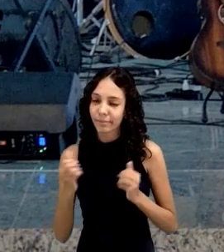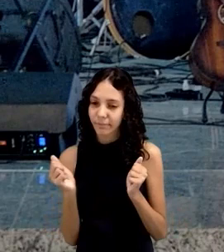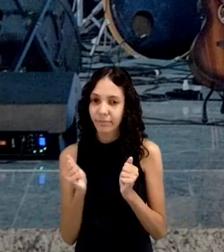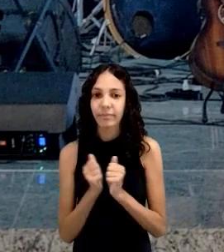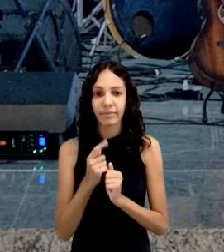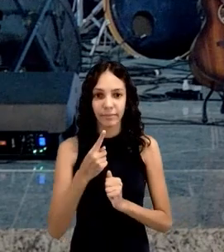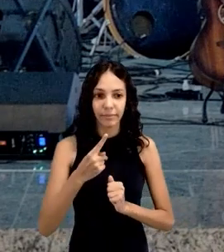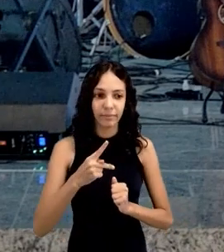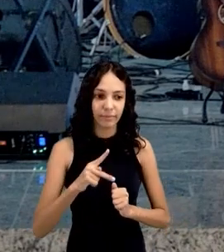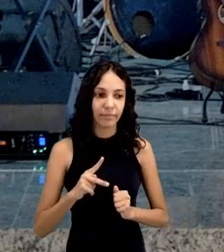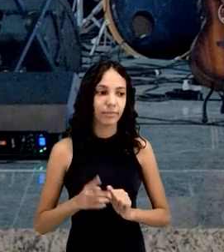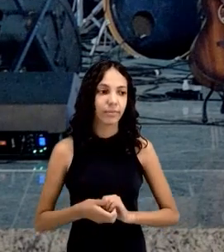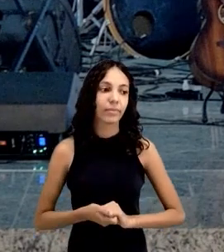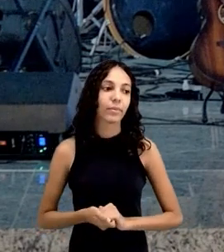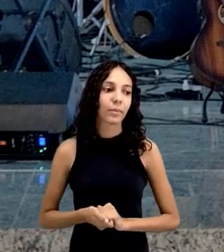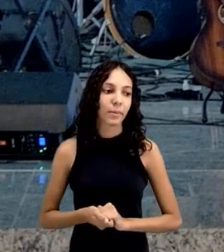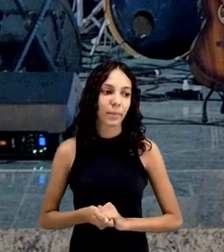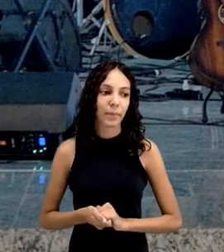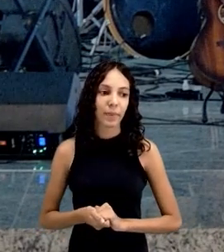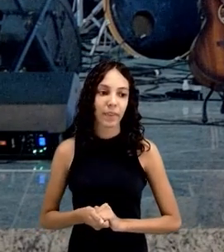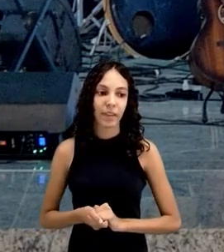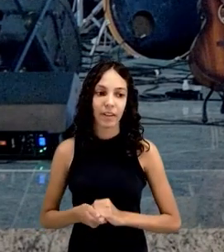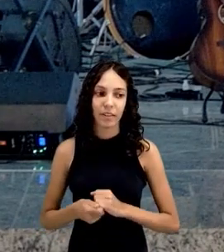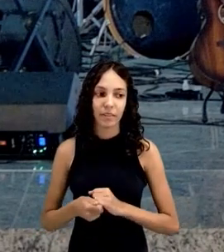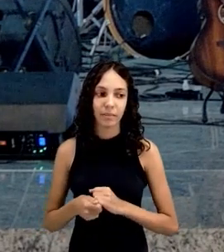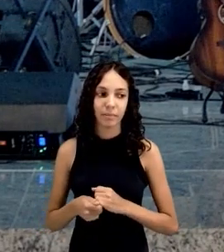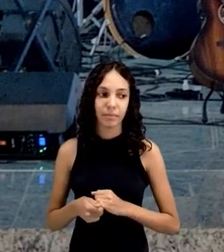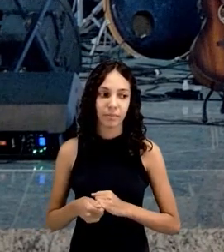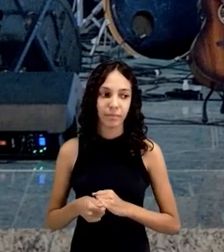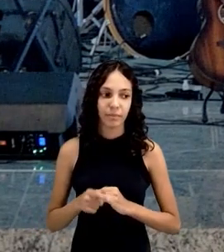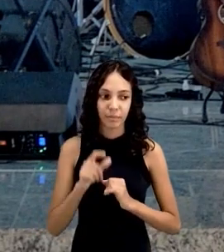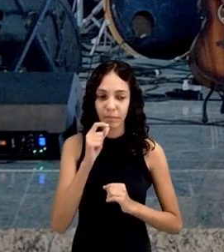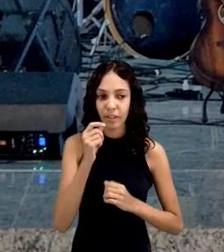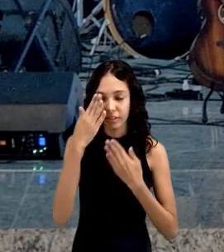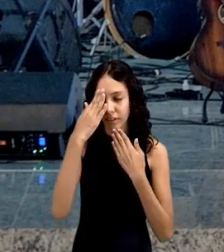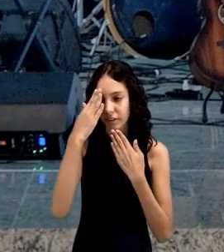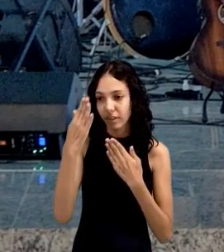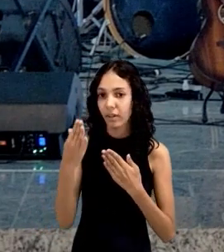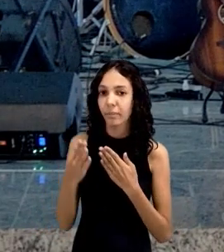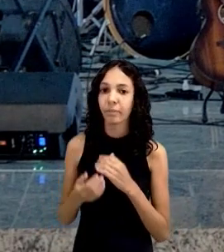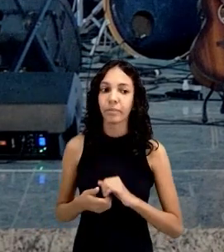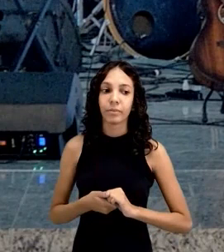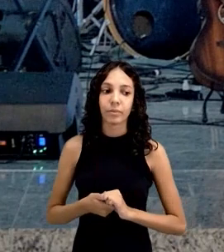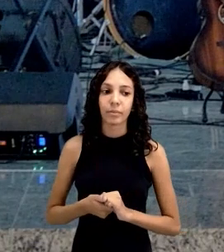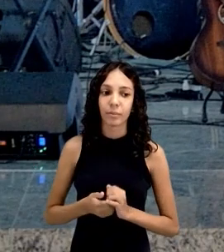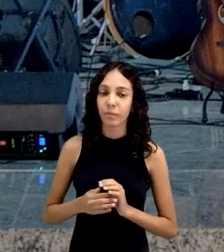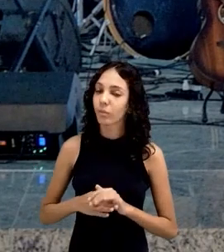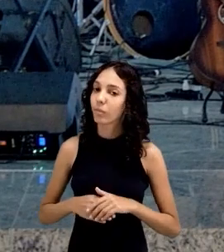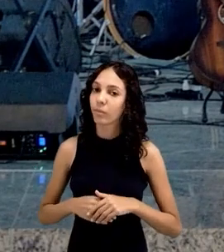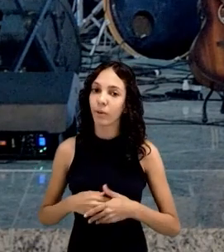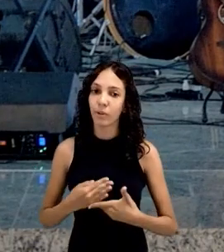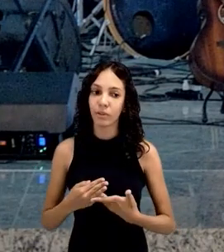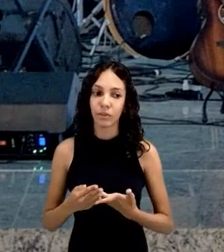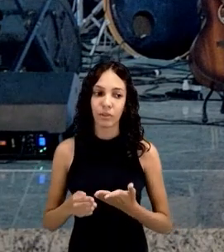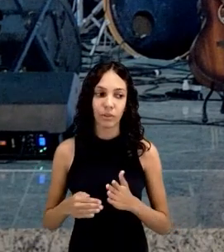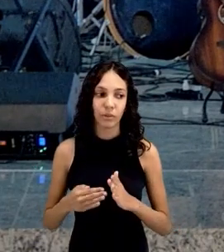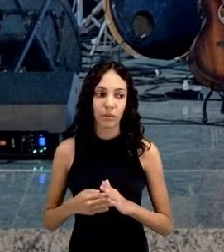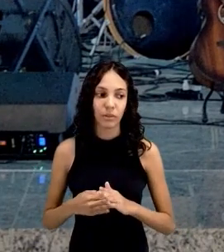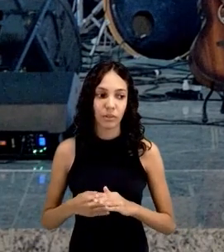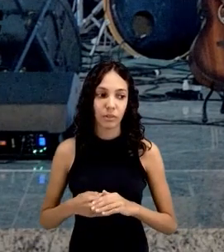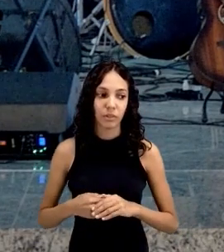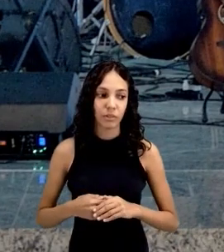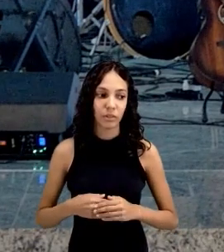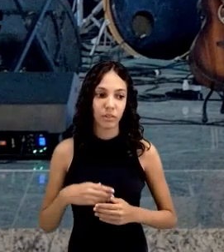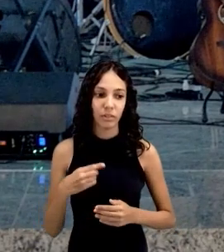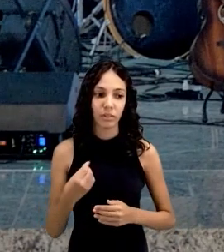caminhada, por tudo que vocês têm sido também nas nossas vidas. Vocês fazem parte, querendo ou não, da nossa história, como vocês podem ver. Vocês